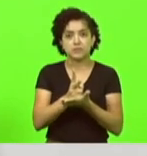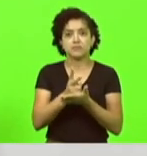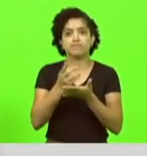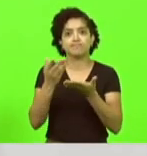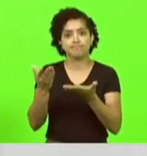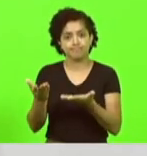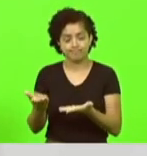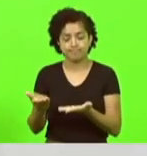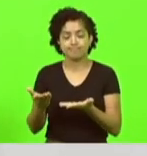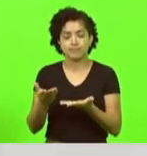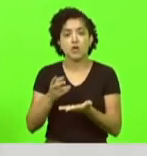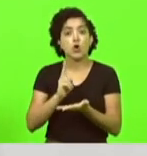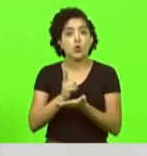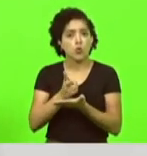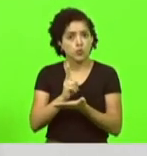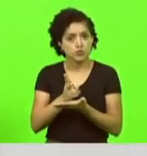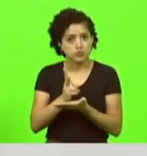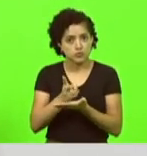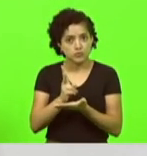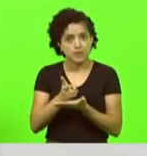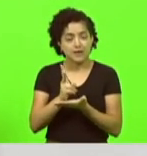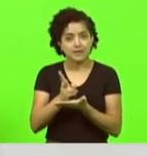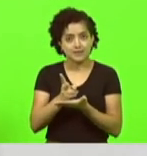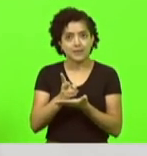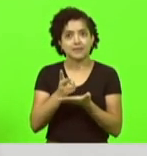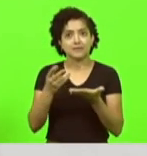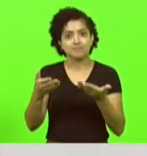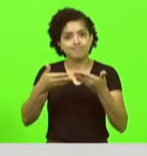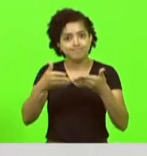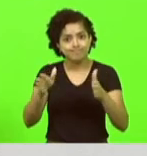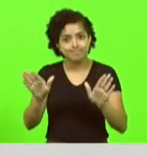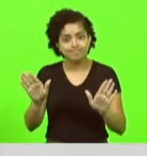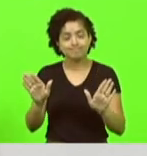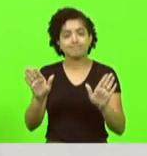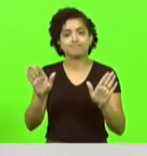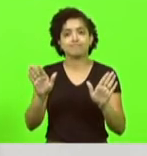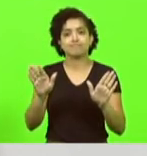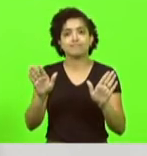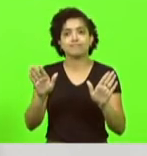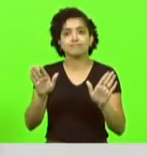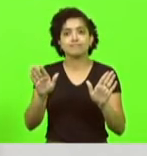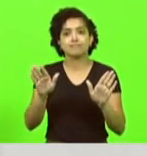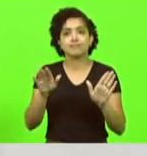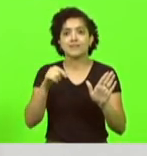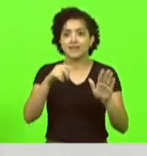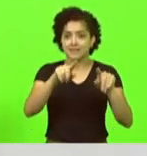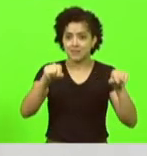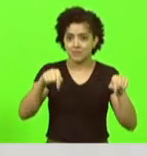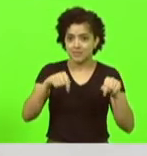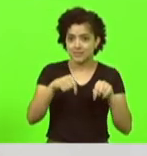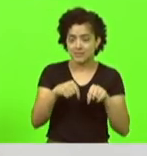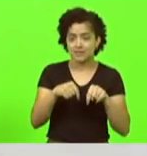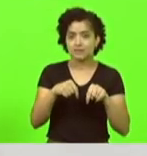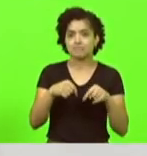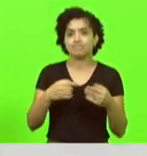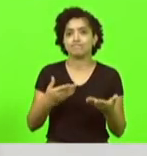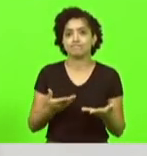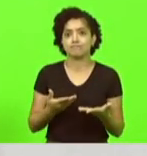como continuarei com as portas abertas do meu gabinete